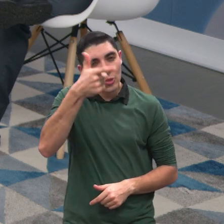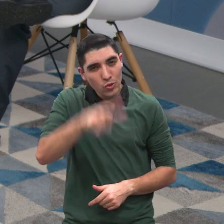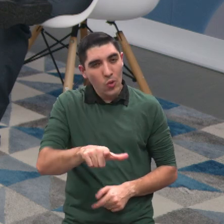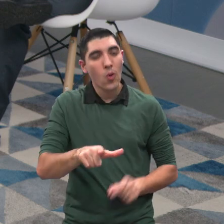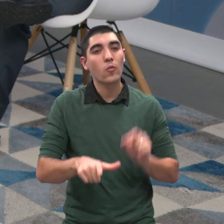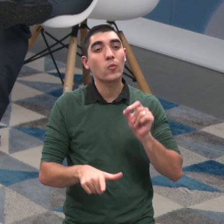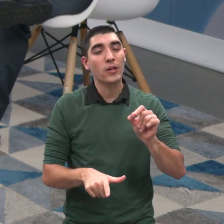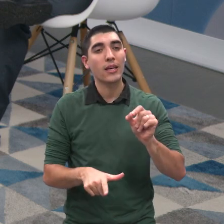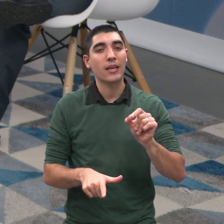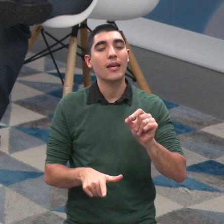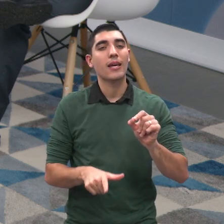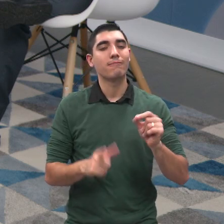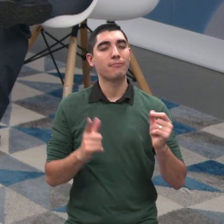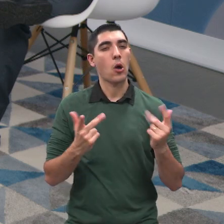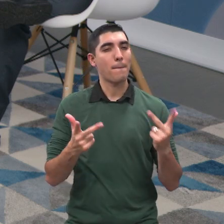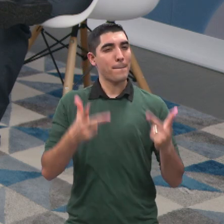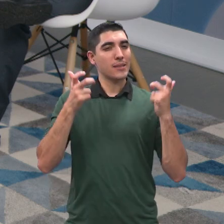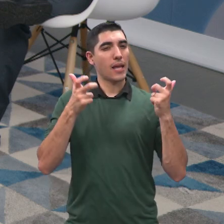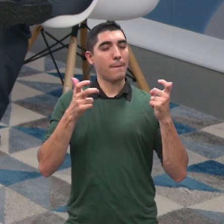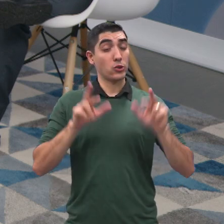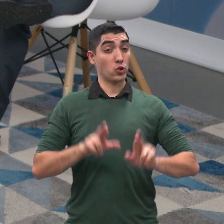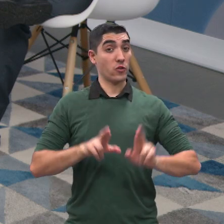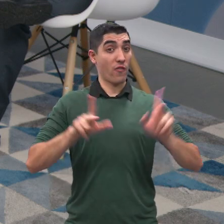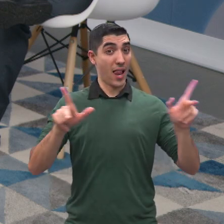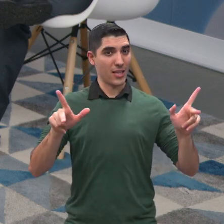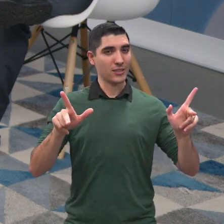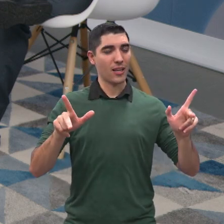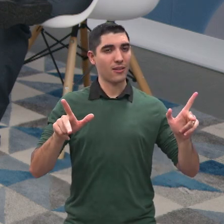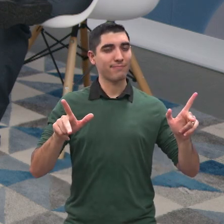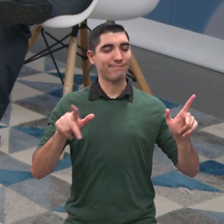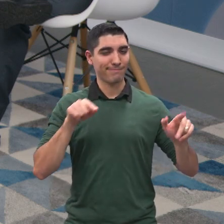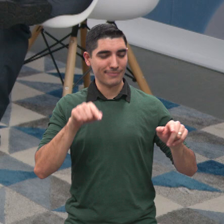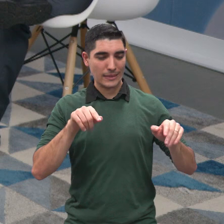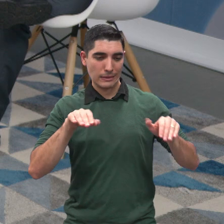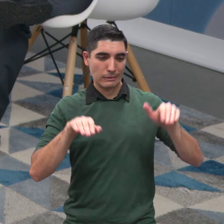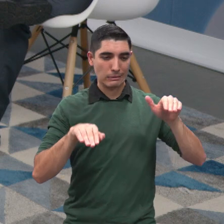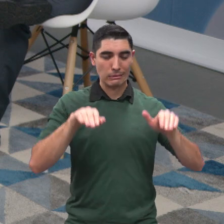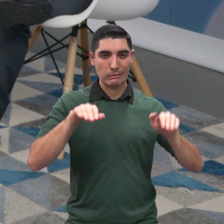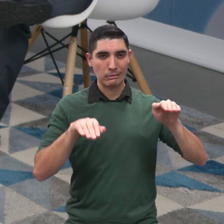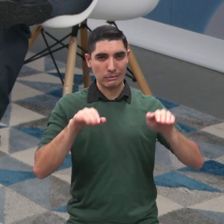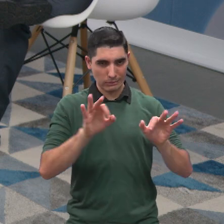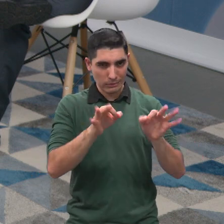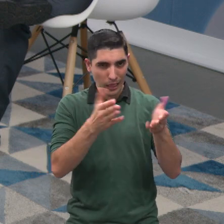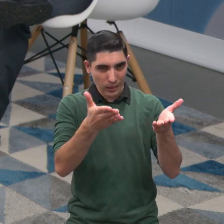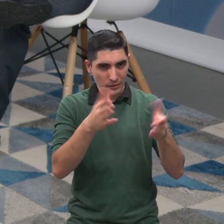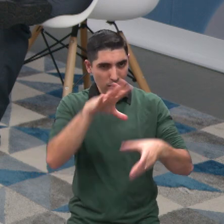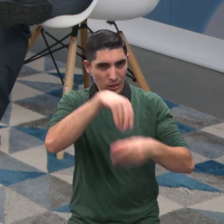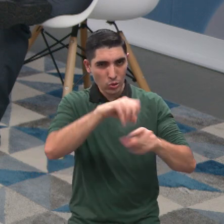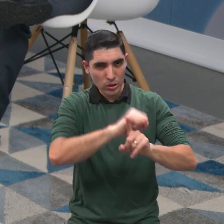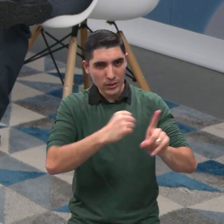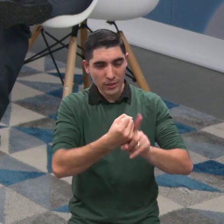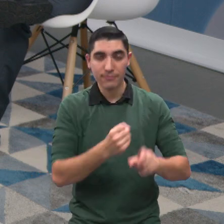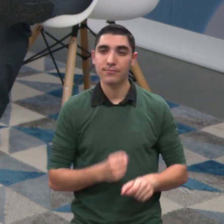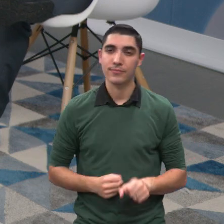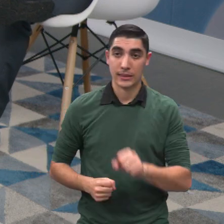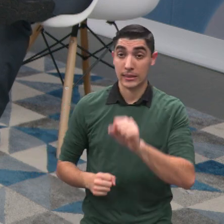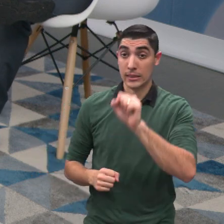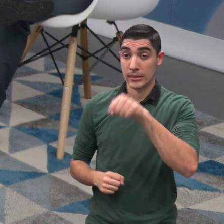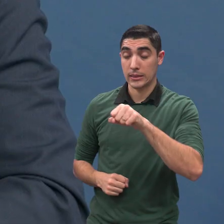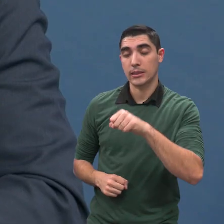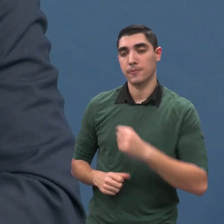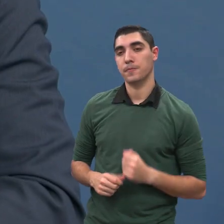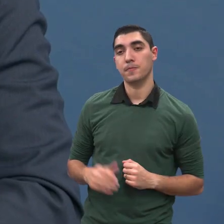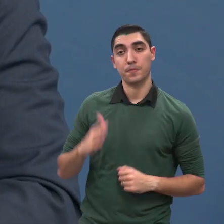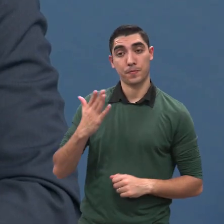uma vez, essa diferença social também acaba interferindo, não tem como, né, Walter? Sim.